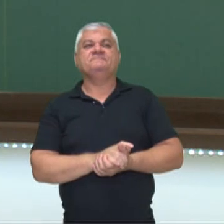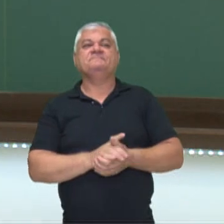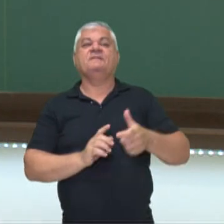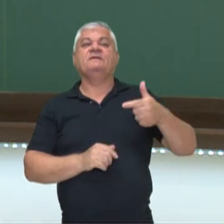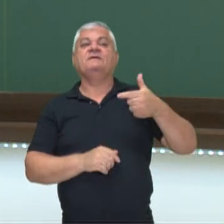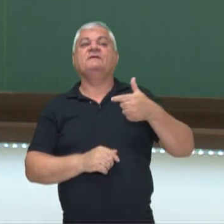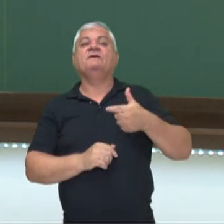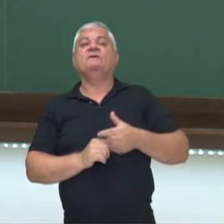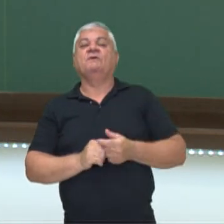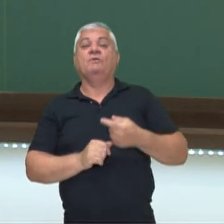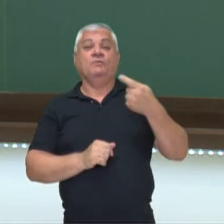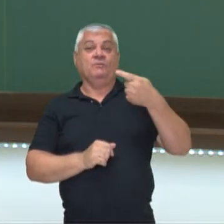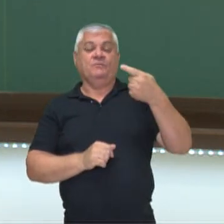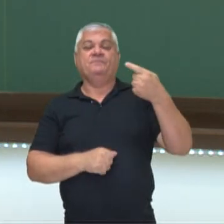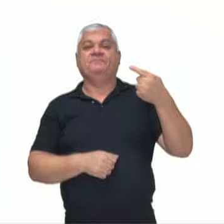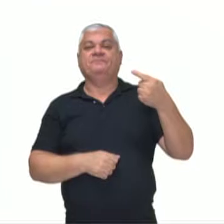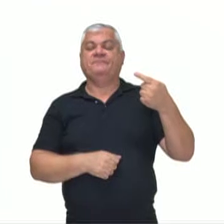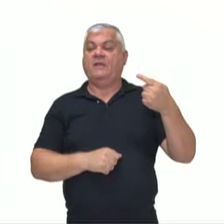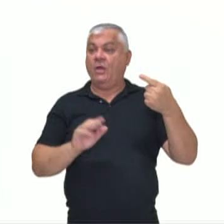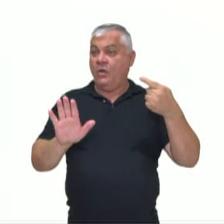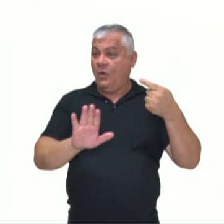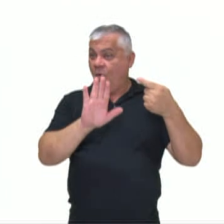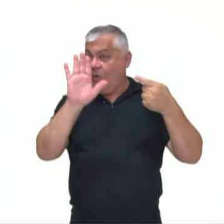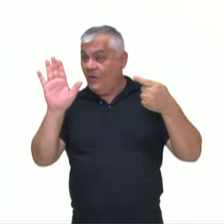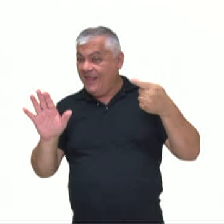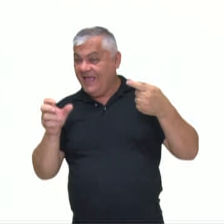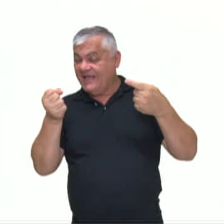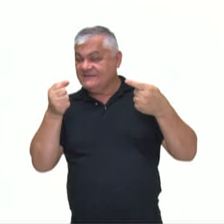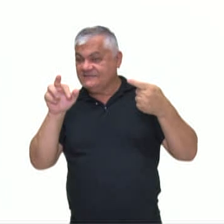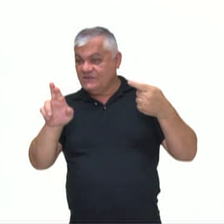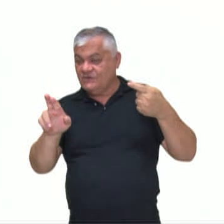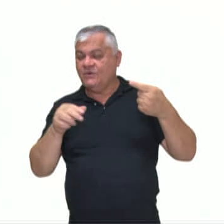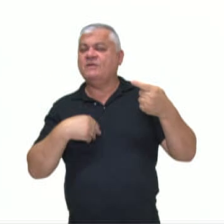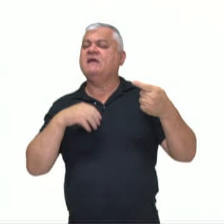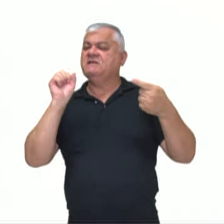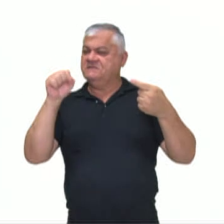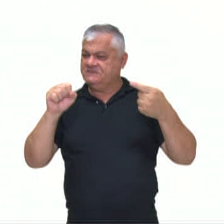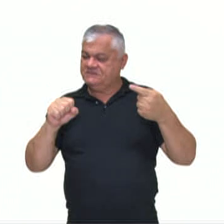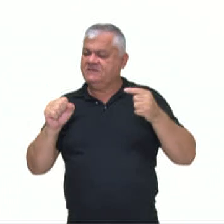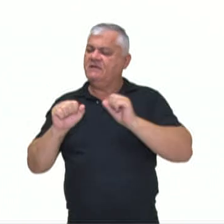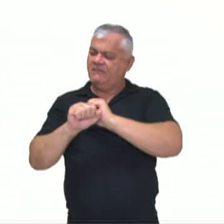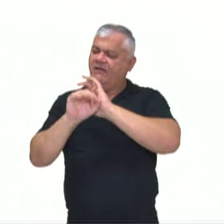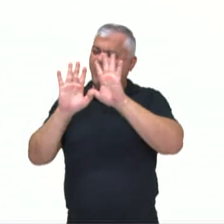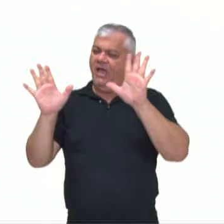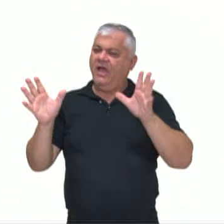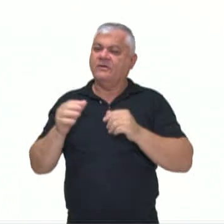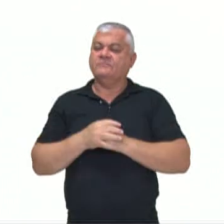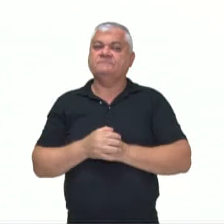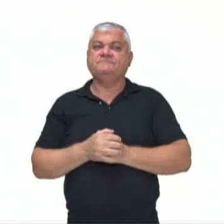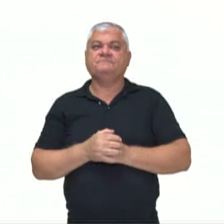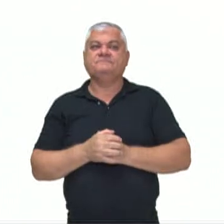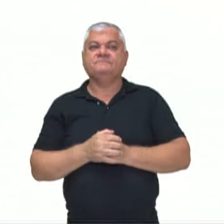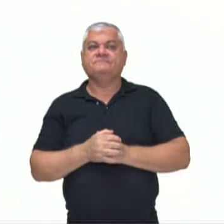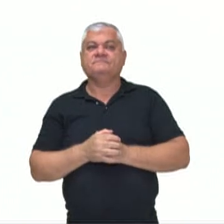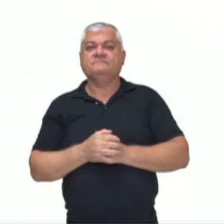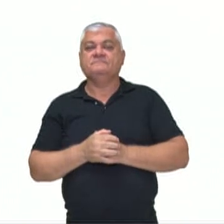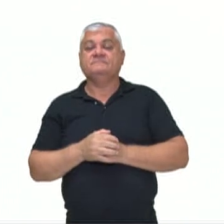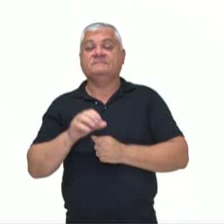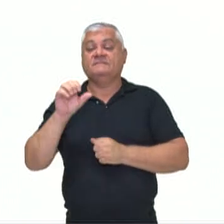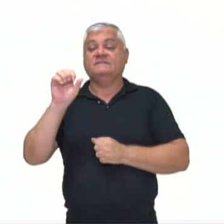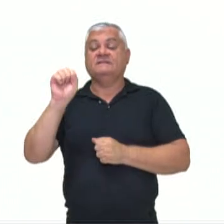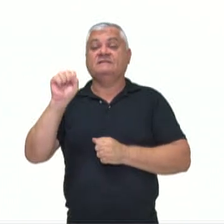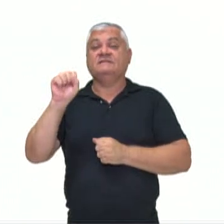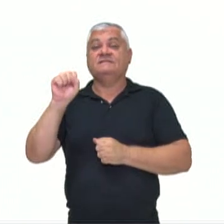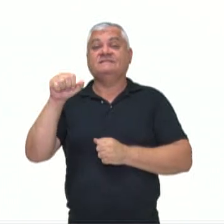assim, Olá, senhor Alonso. Sí, claro, se lo envio. Então, ele respondendo, senhor